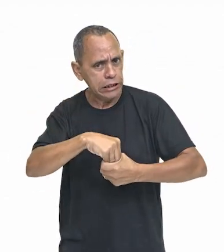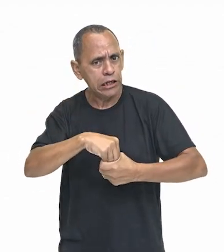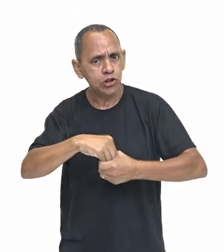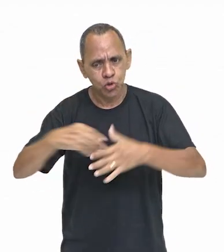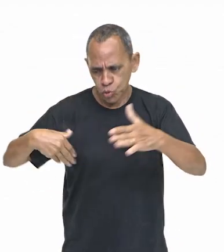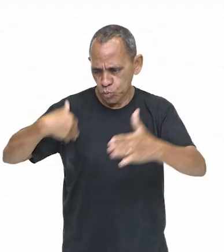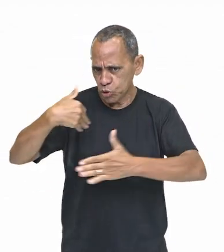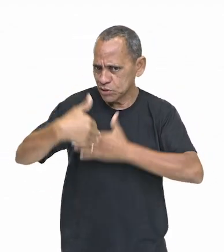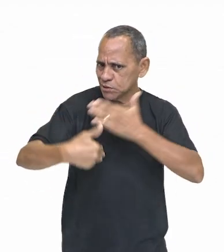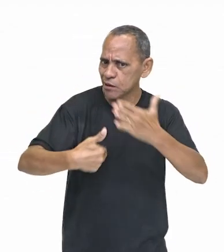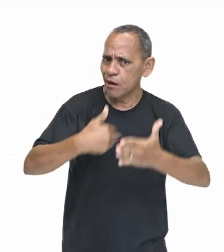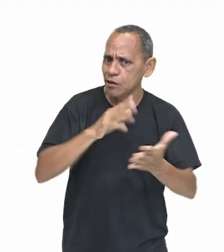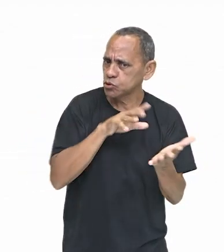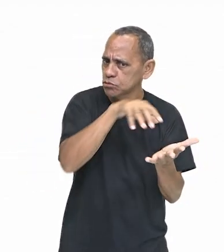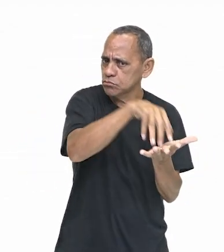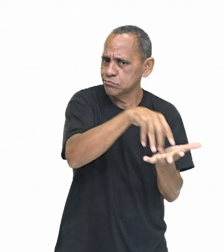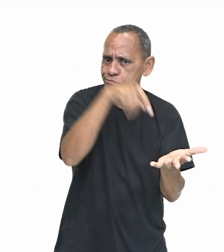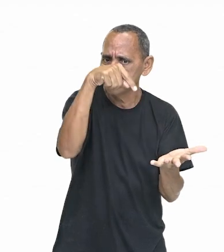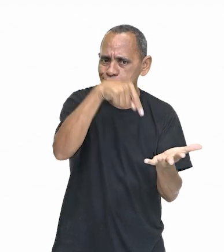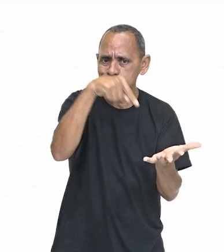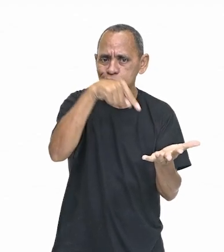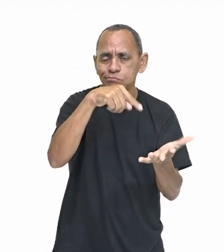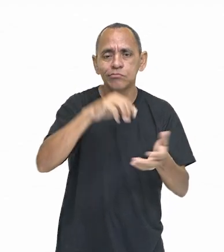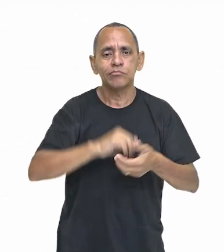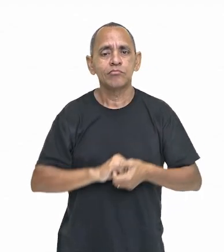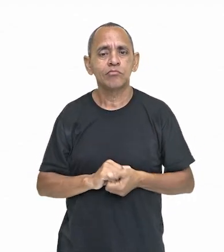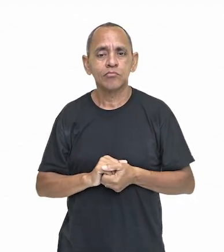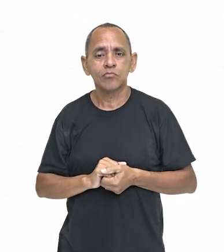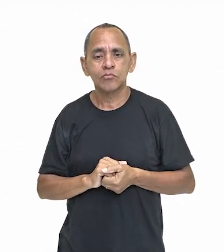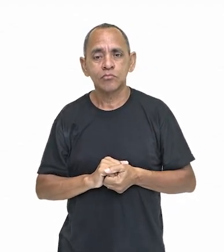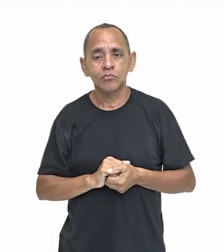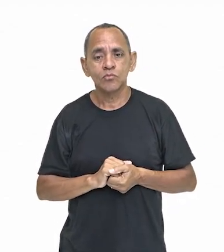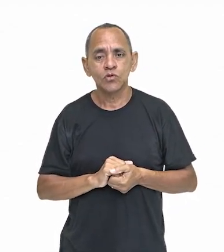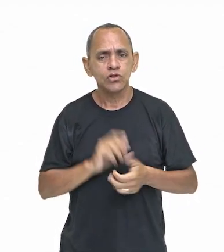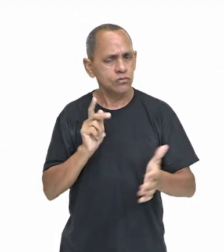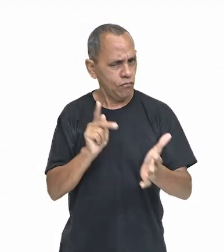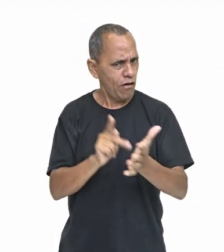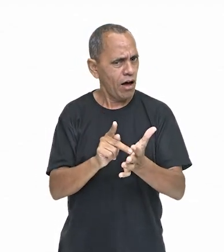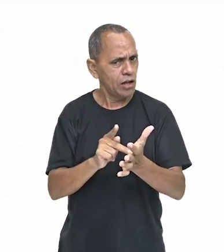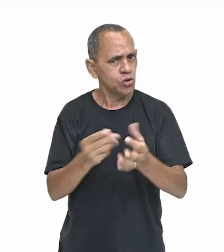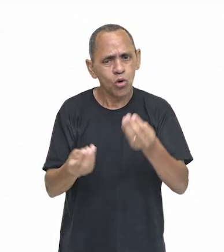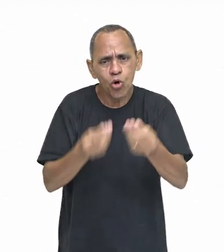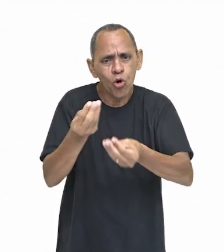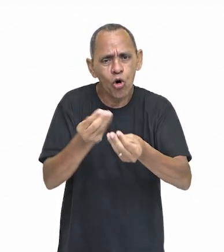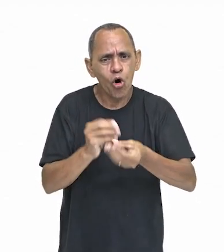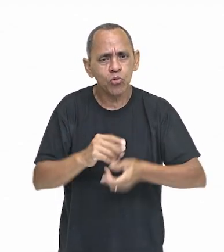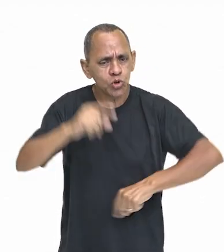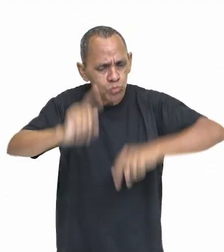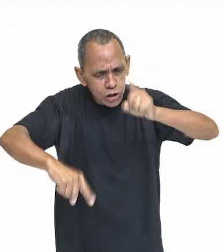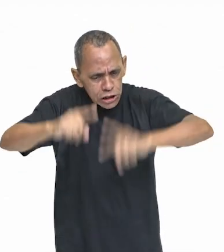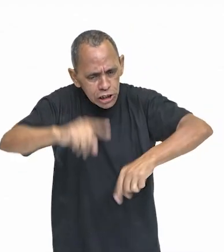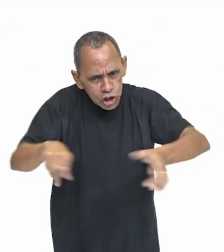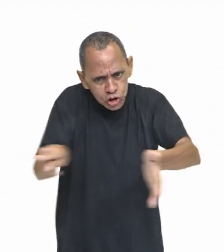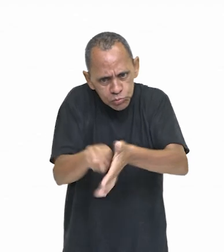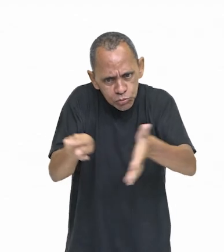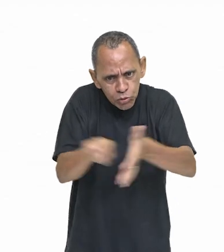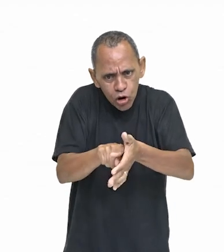integram as usinas hidrelétricas. Mais precisamente, os equipamentos que ficam